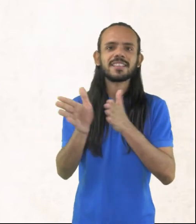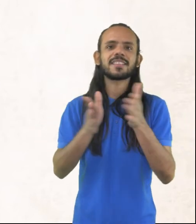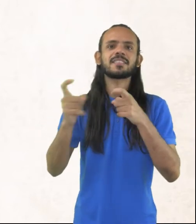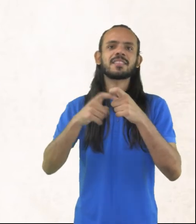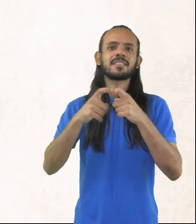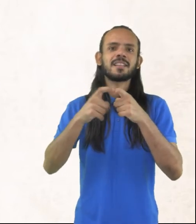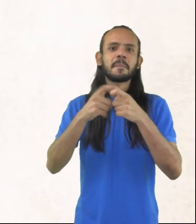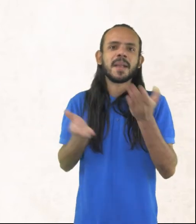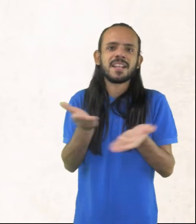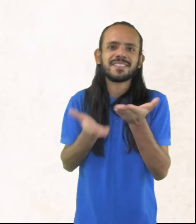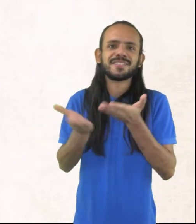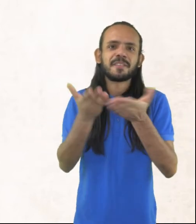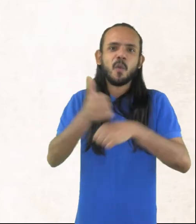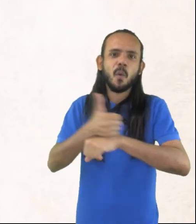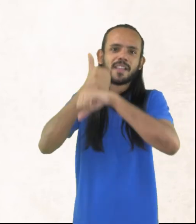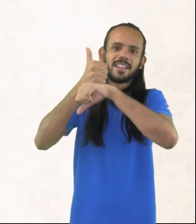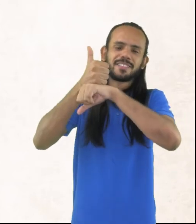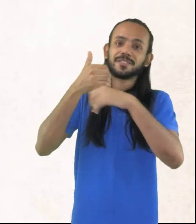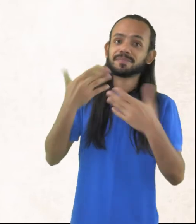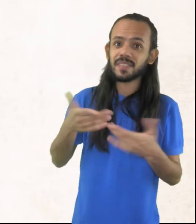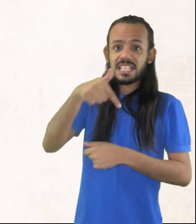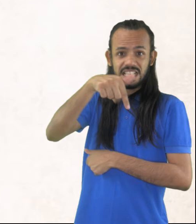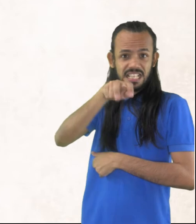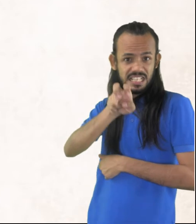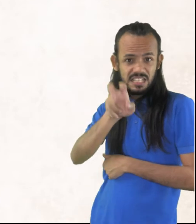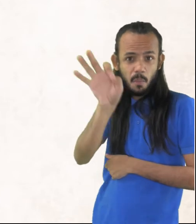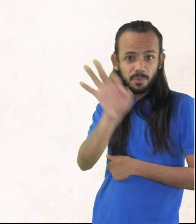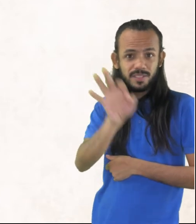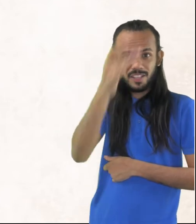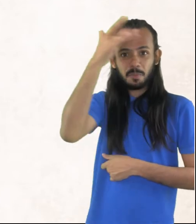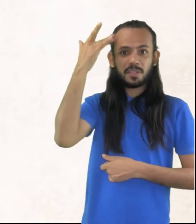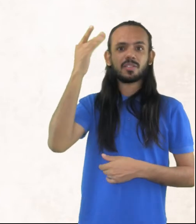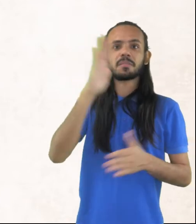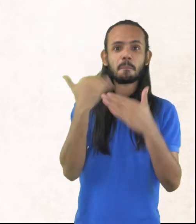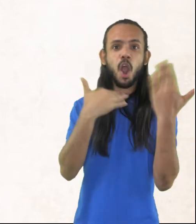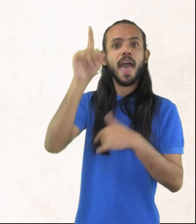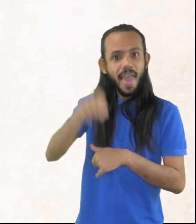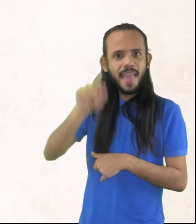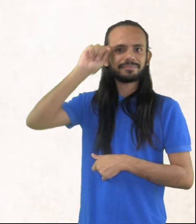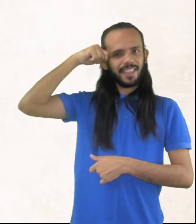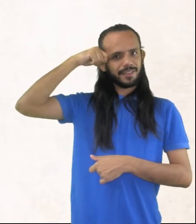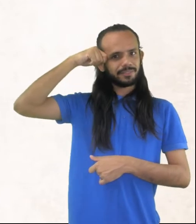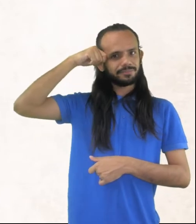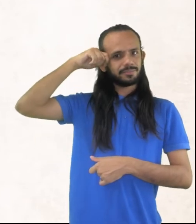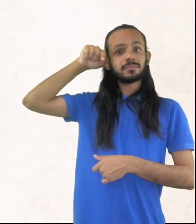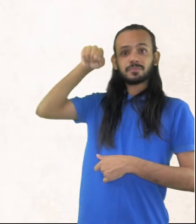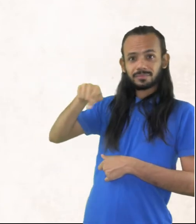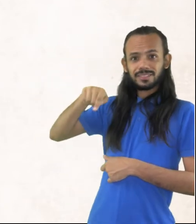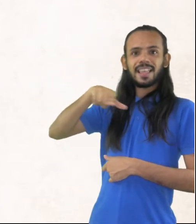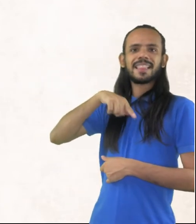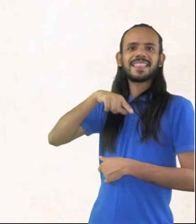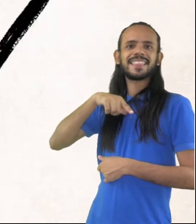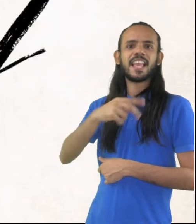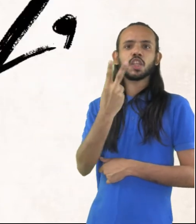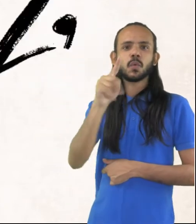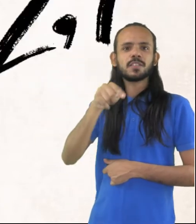tratamento médico de qualidade do que brancos. 75% das vítimas de assassinatos no Brasil são negras. Essas pessoas